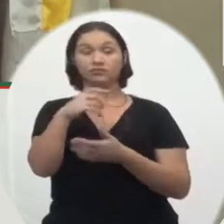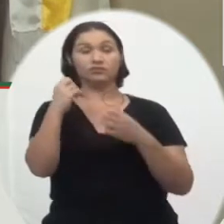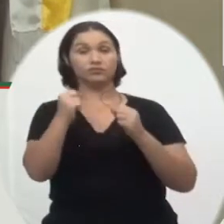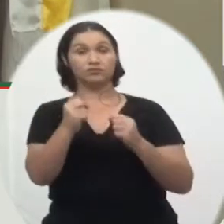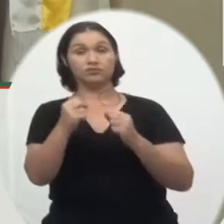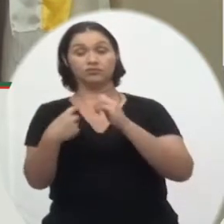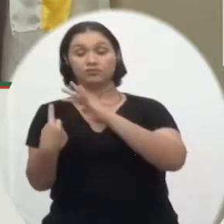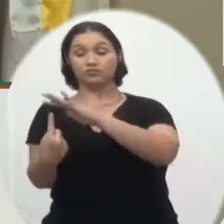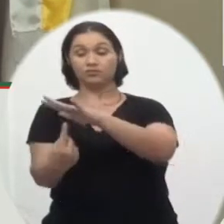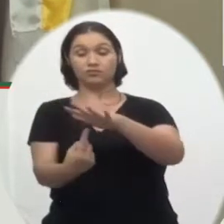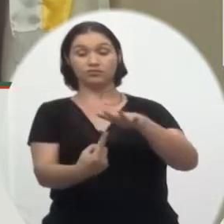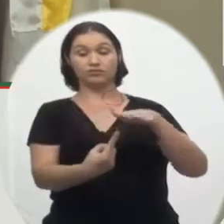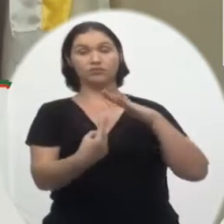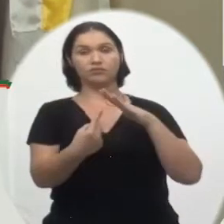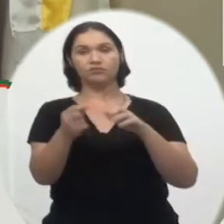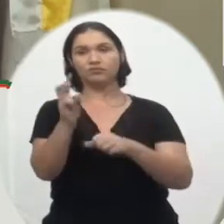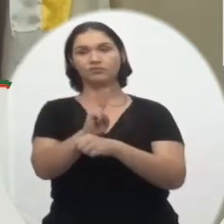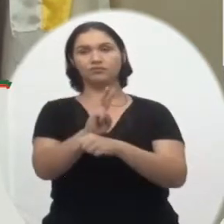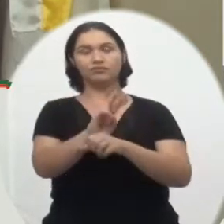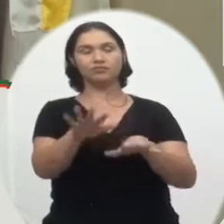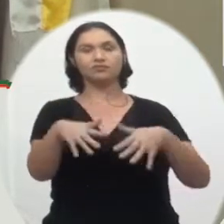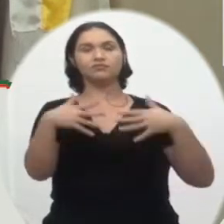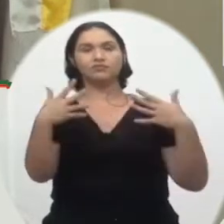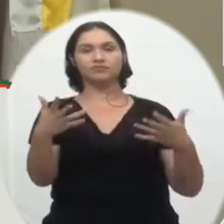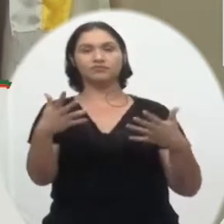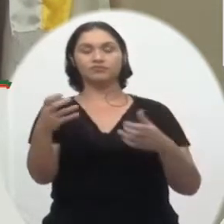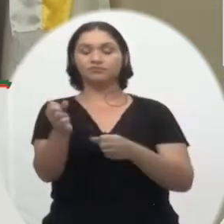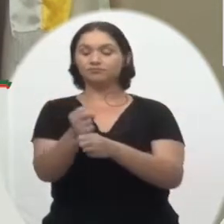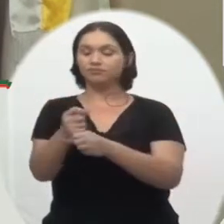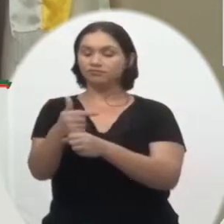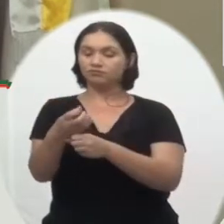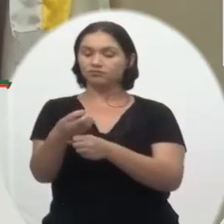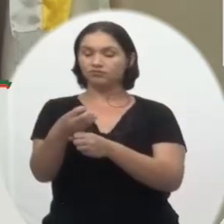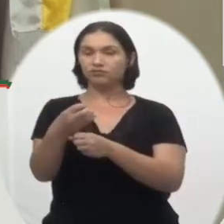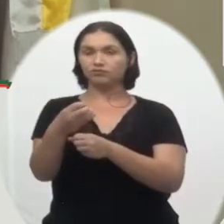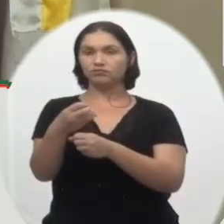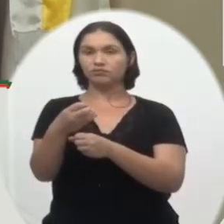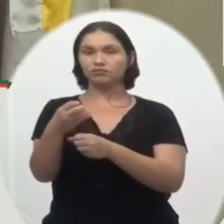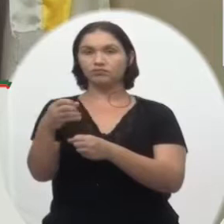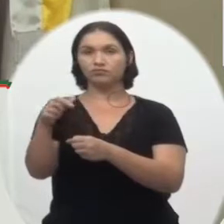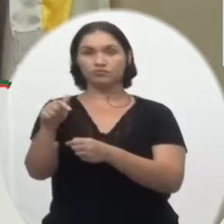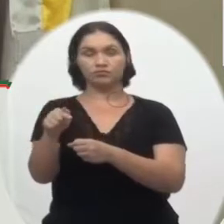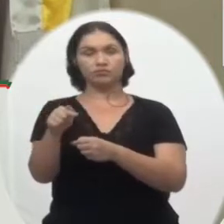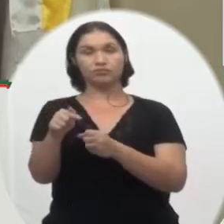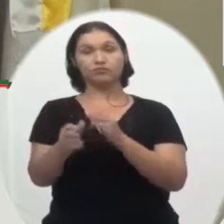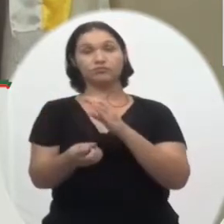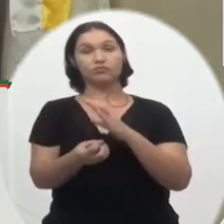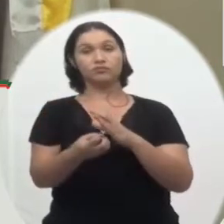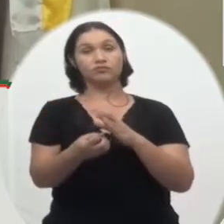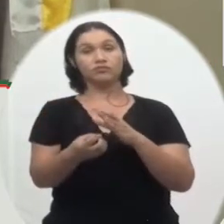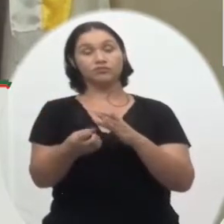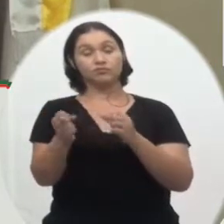natureza. Em 2007, então, foi implantado esse meliponário, escola lá no Morro do Céu.